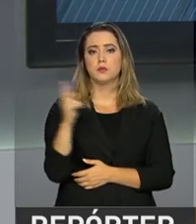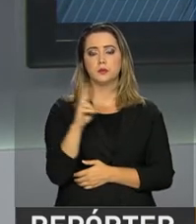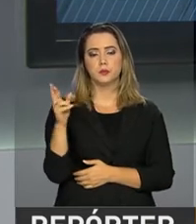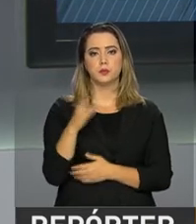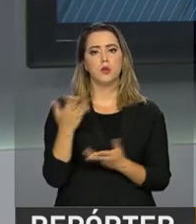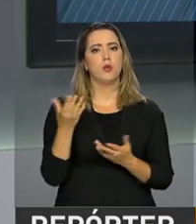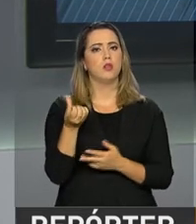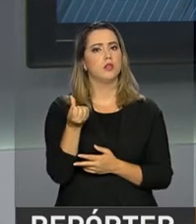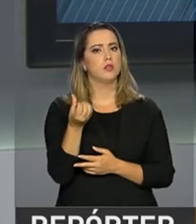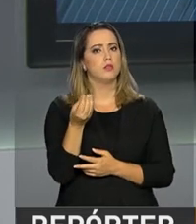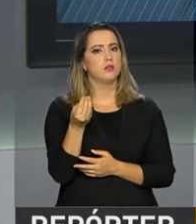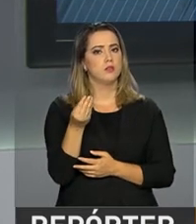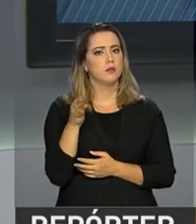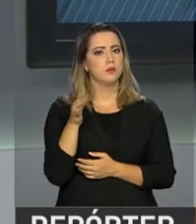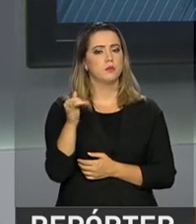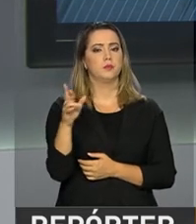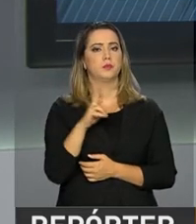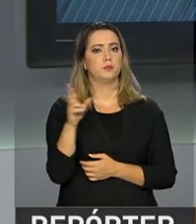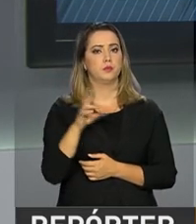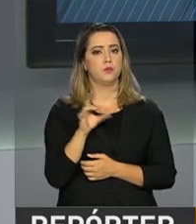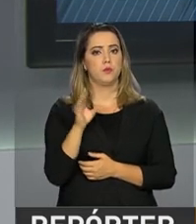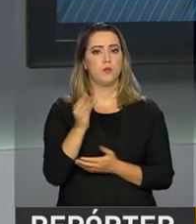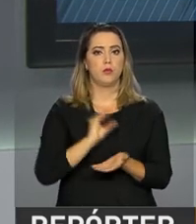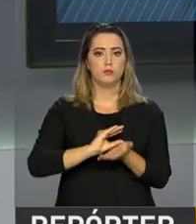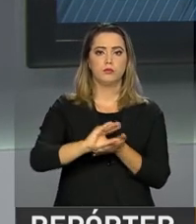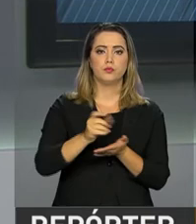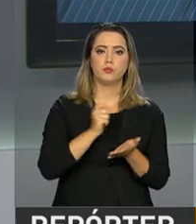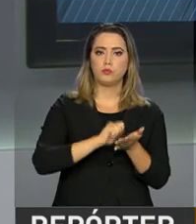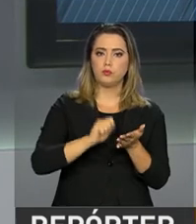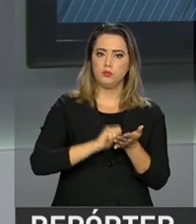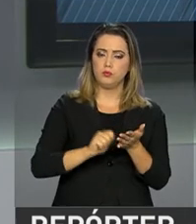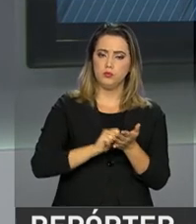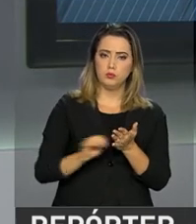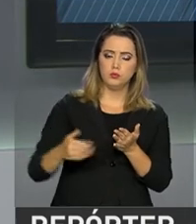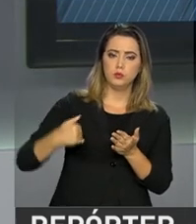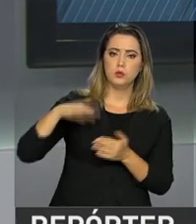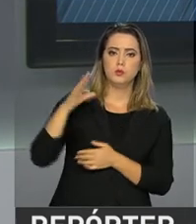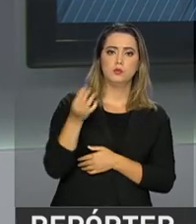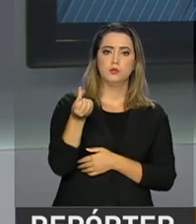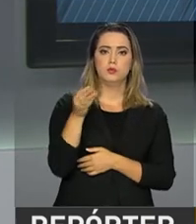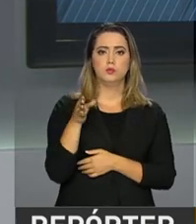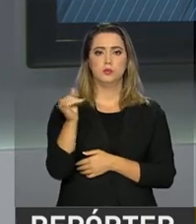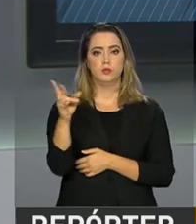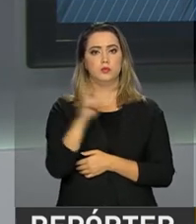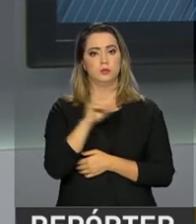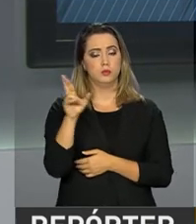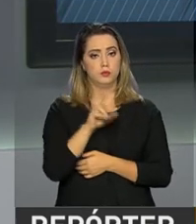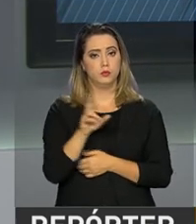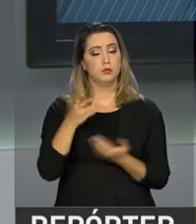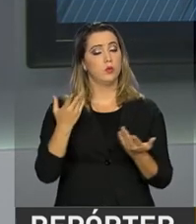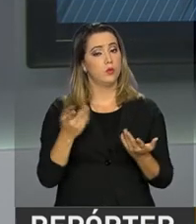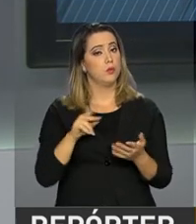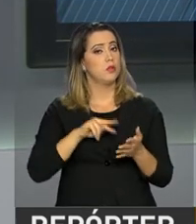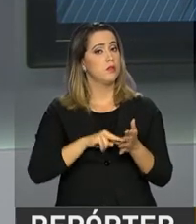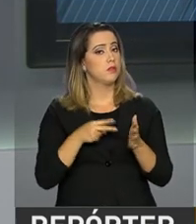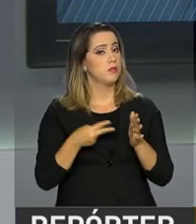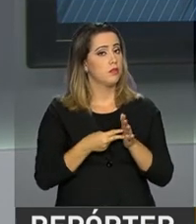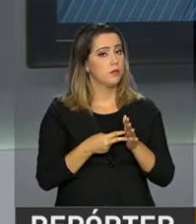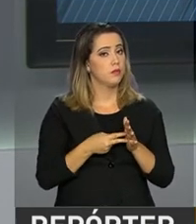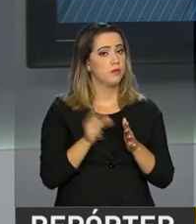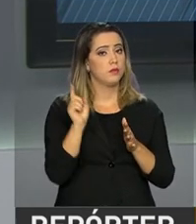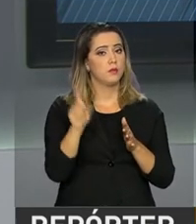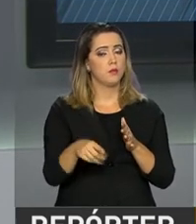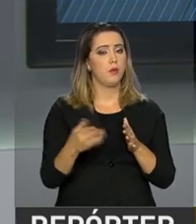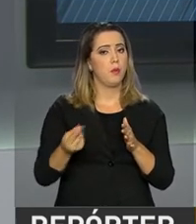600 bilhões de reais apenas com um bônus de assinatura foram arrecadados mais de 6 bilhões de reais na prática significa